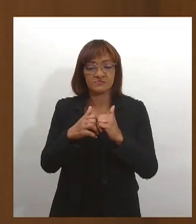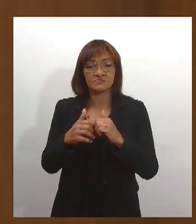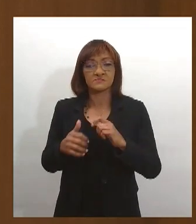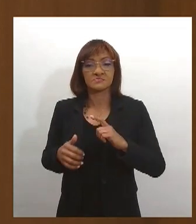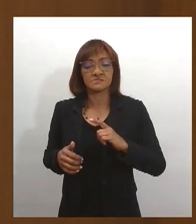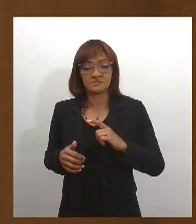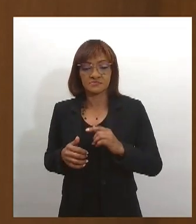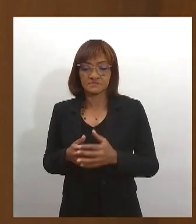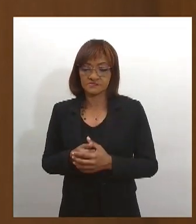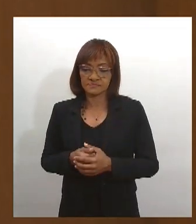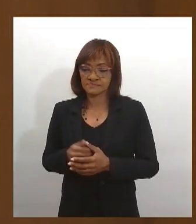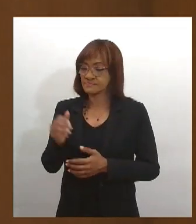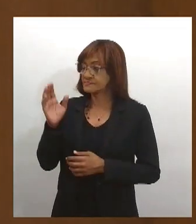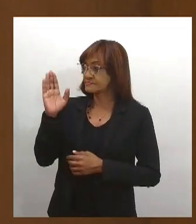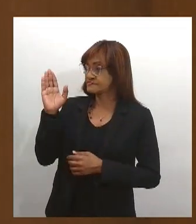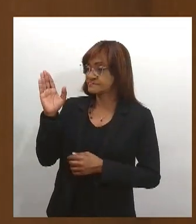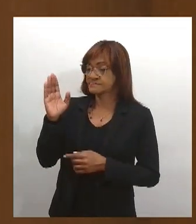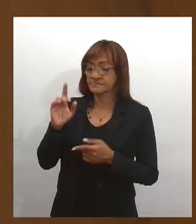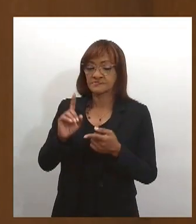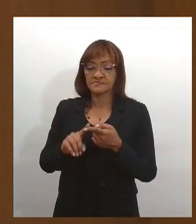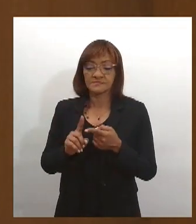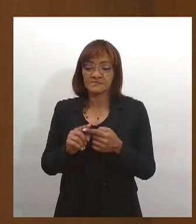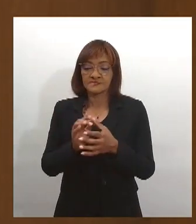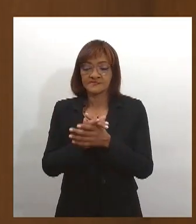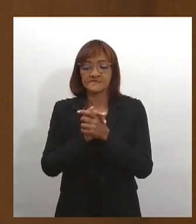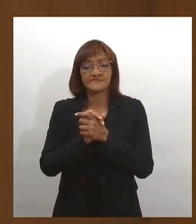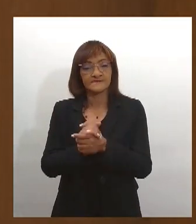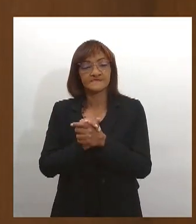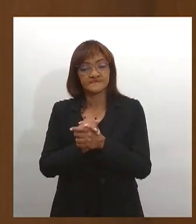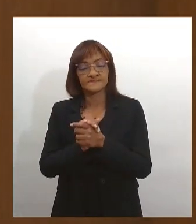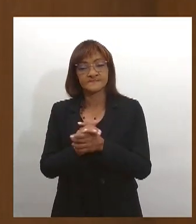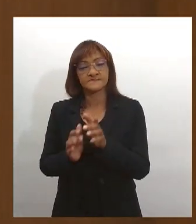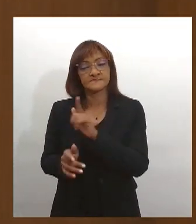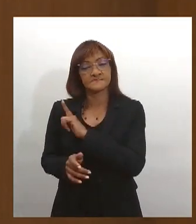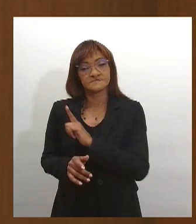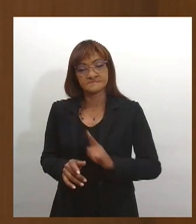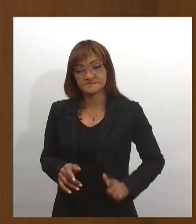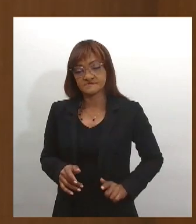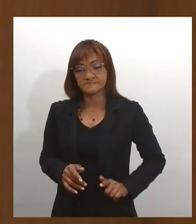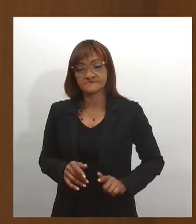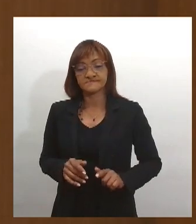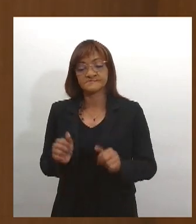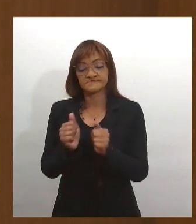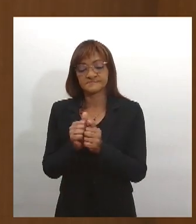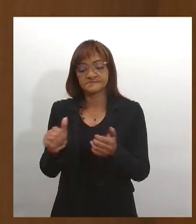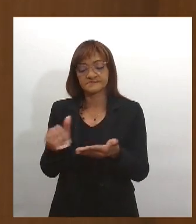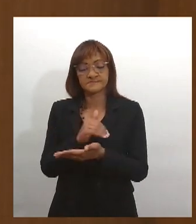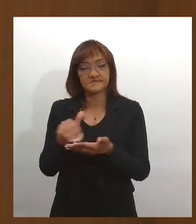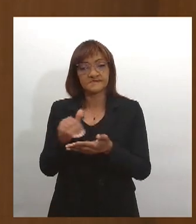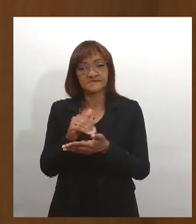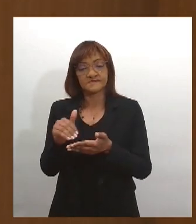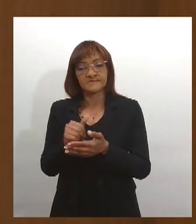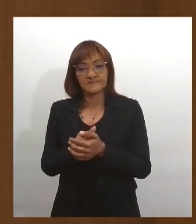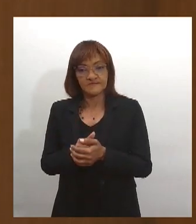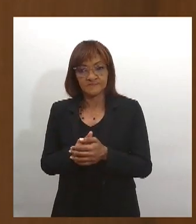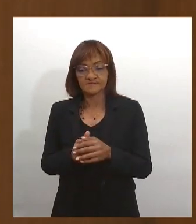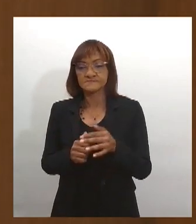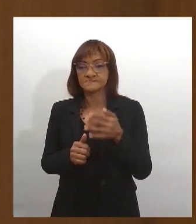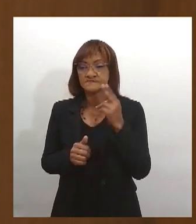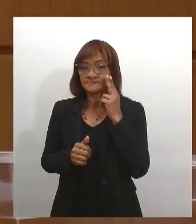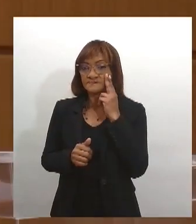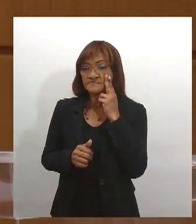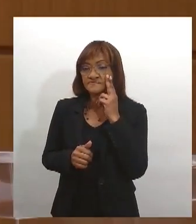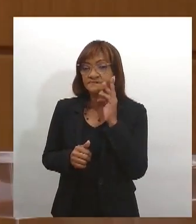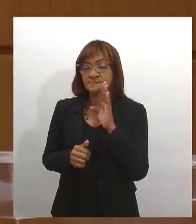Marcos, do PSD, parabenizou o governador e o secretário da Educação e Cultura, Zezinho Sobral, pela implementação do projeto